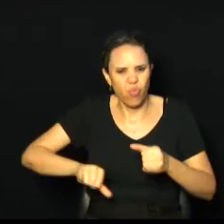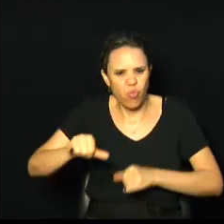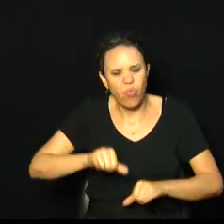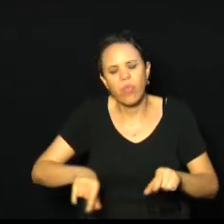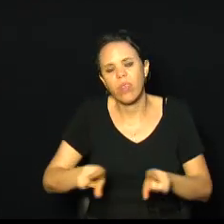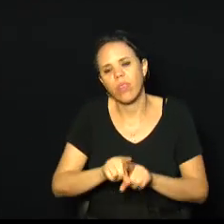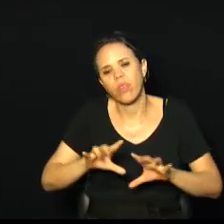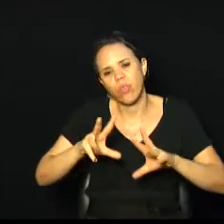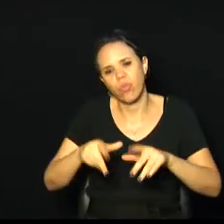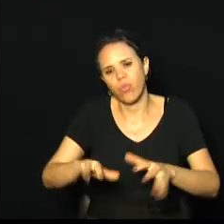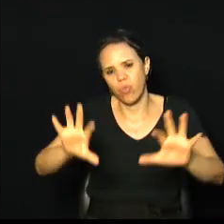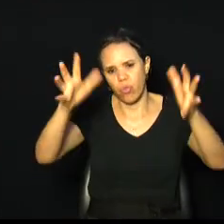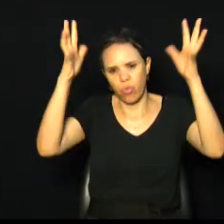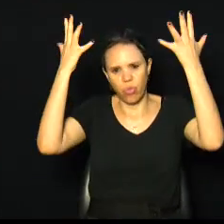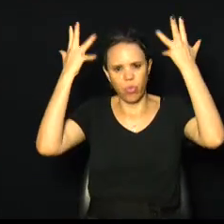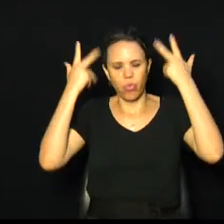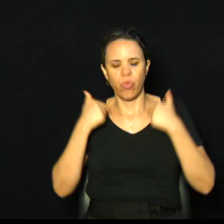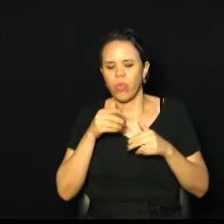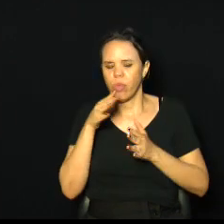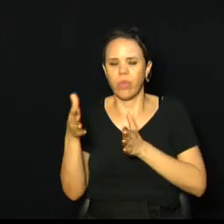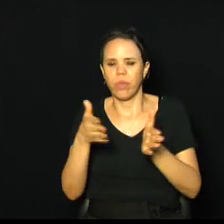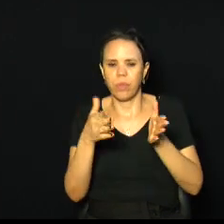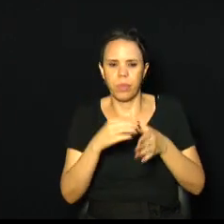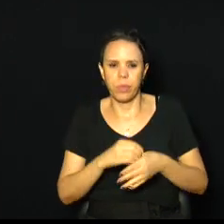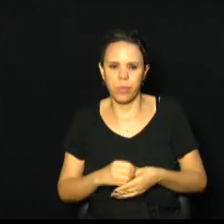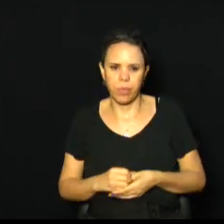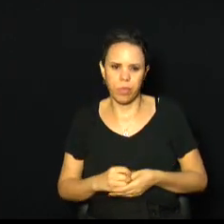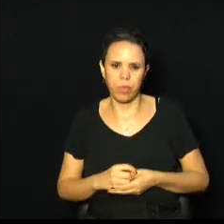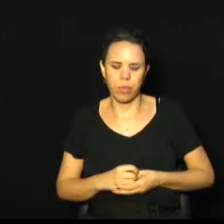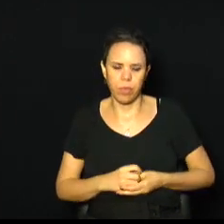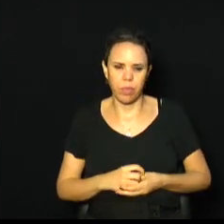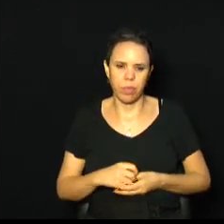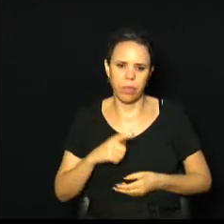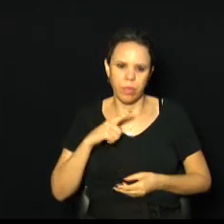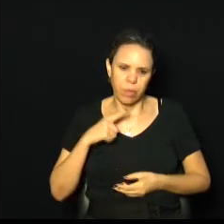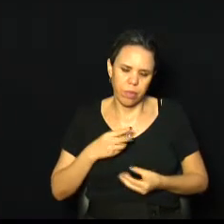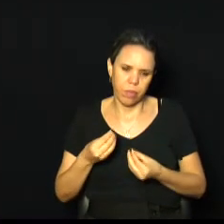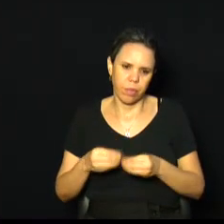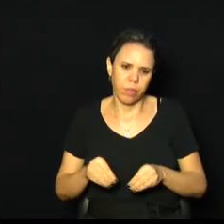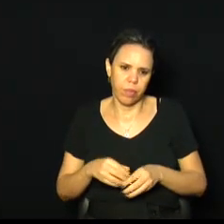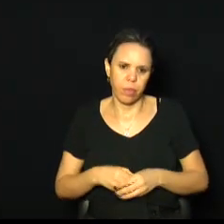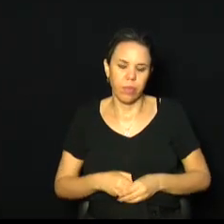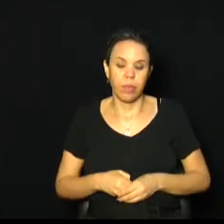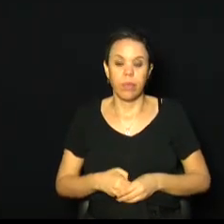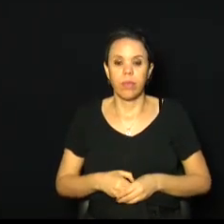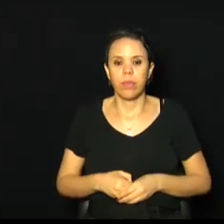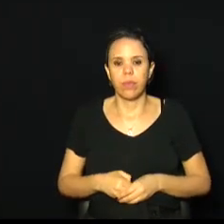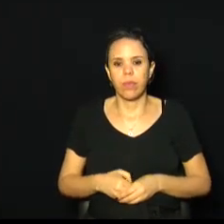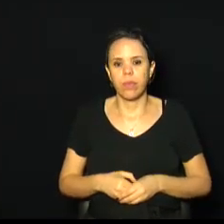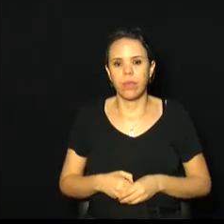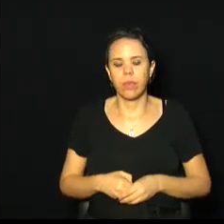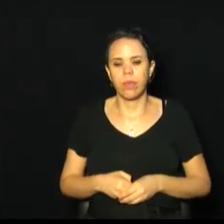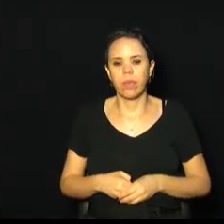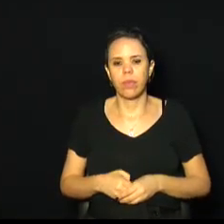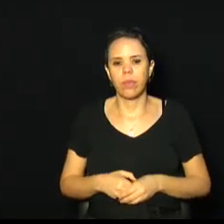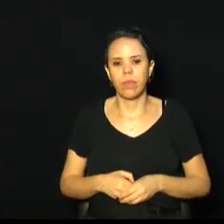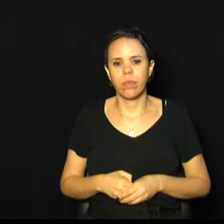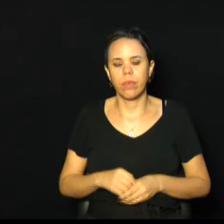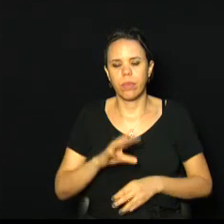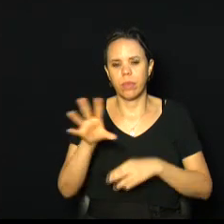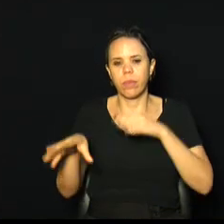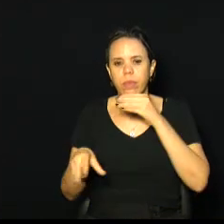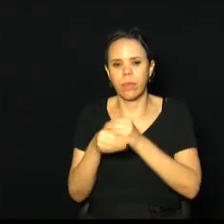nossa fauna e flora nos rios extremamente comprometidos. Né? Então, de modo